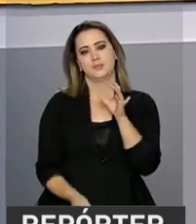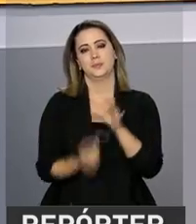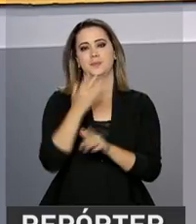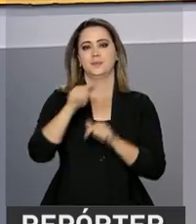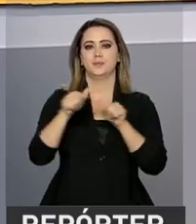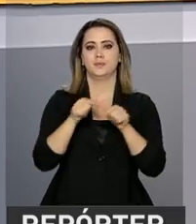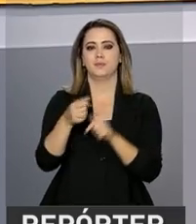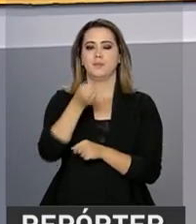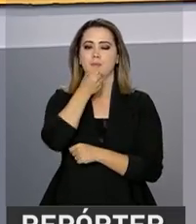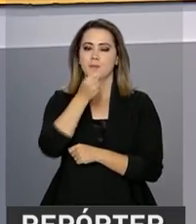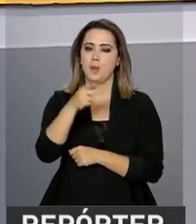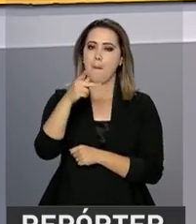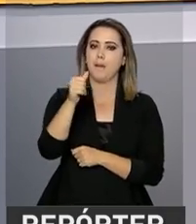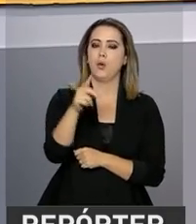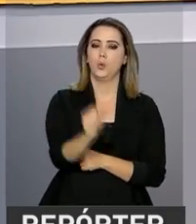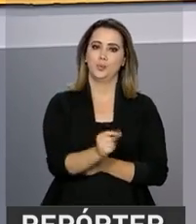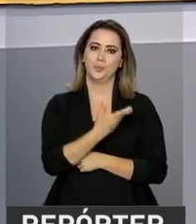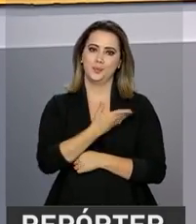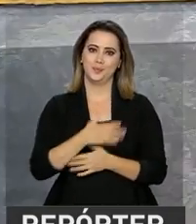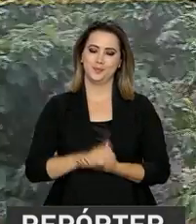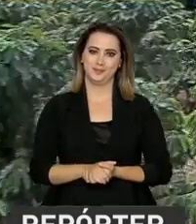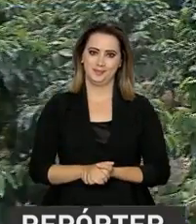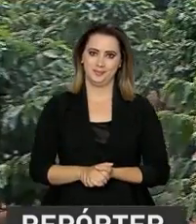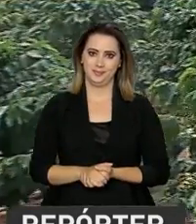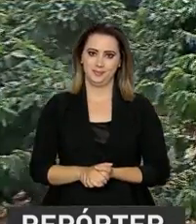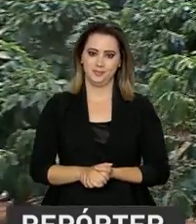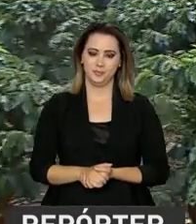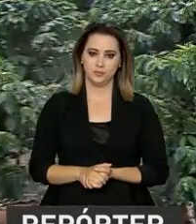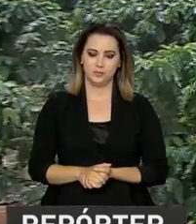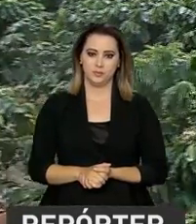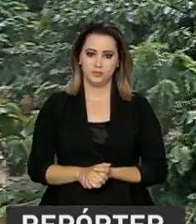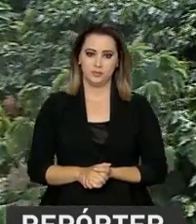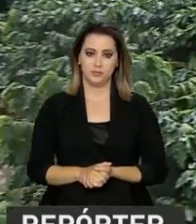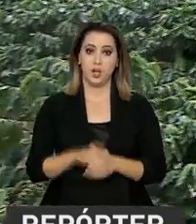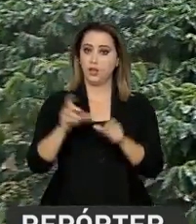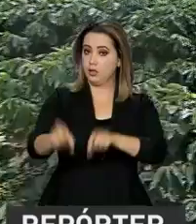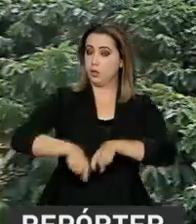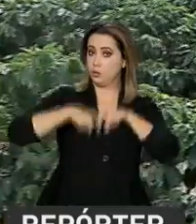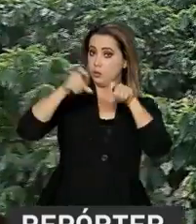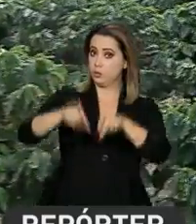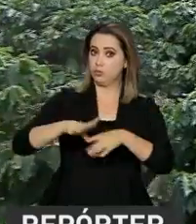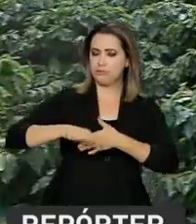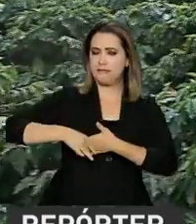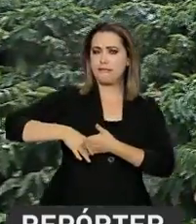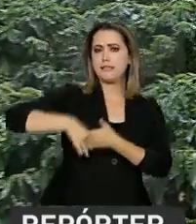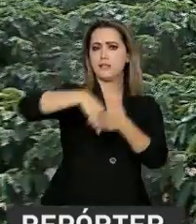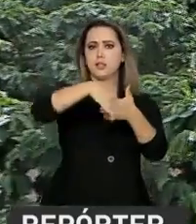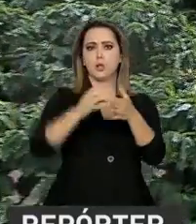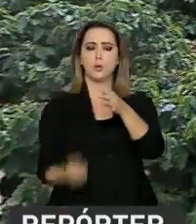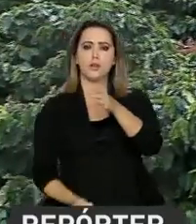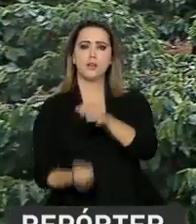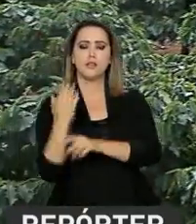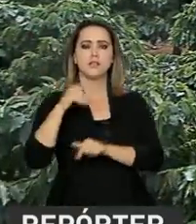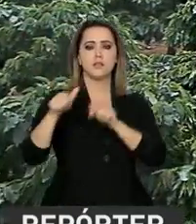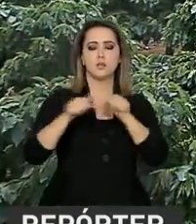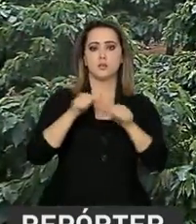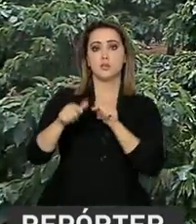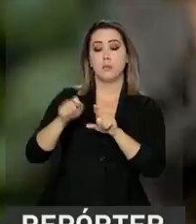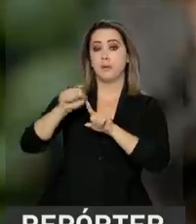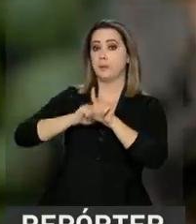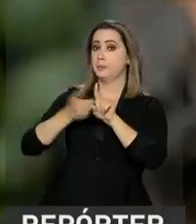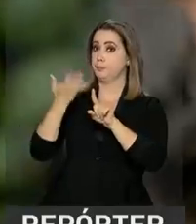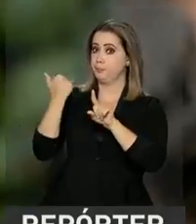empregos é o repórter Paulo l salvia a agricultura liderou a geração de empregos no mês